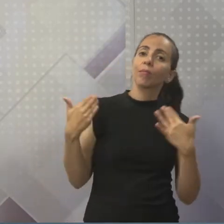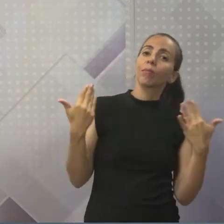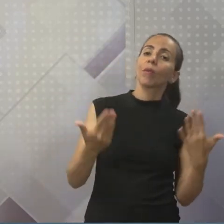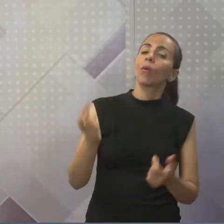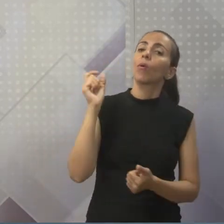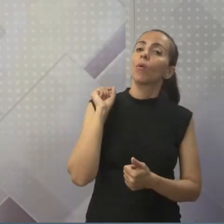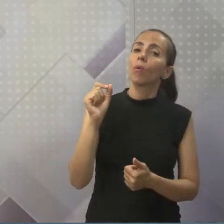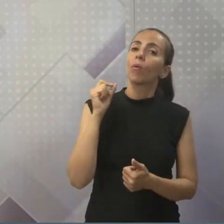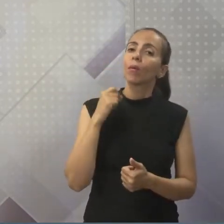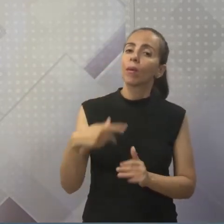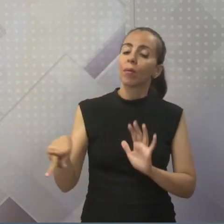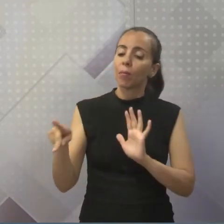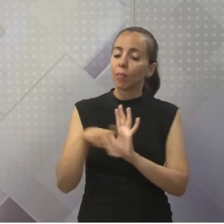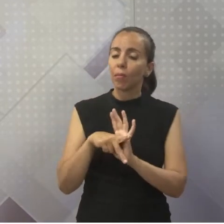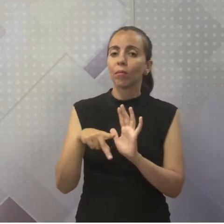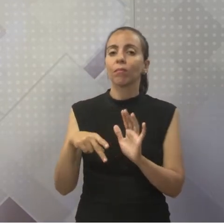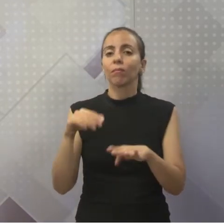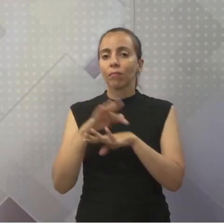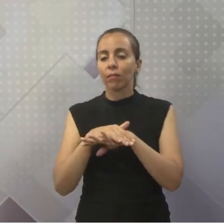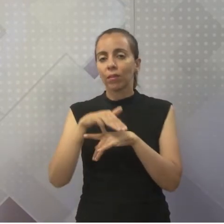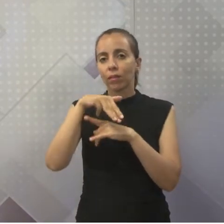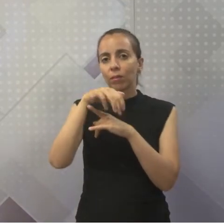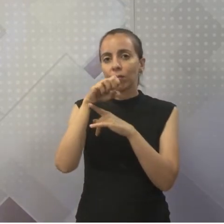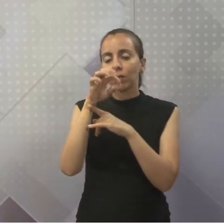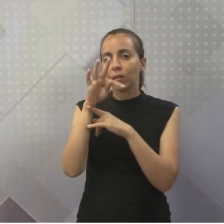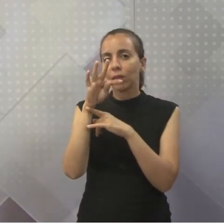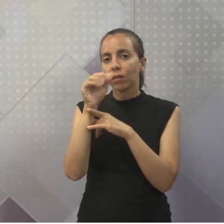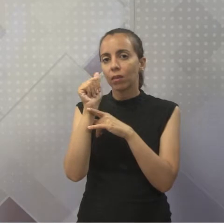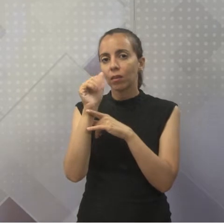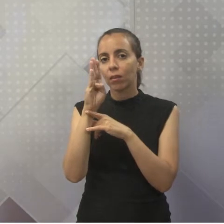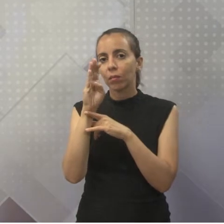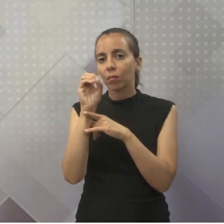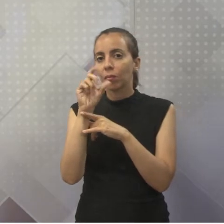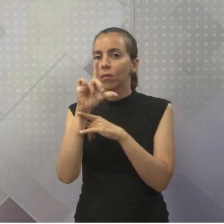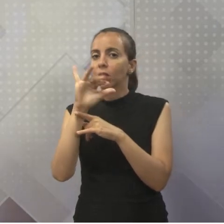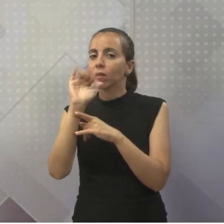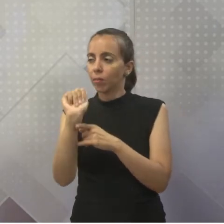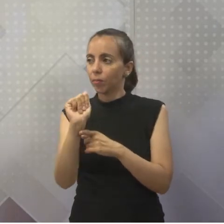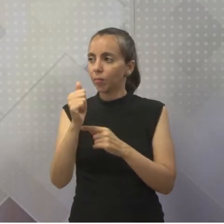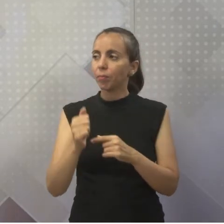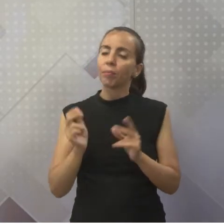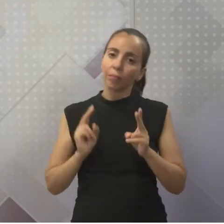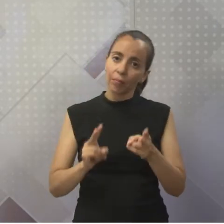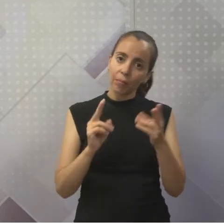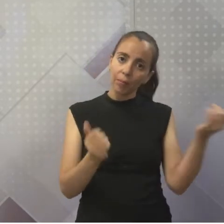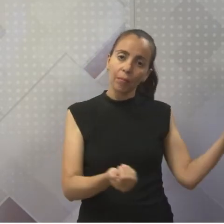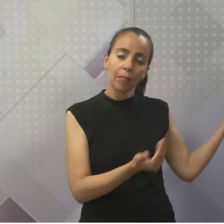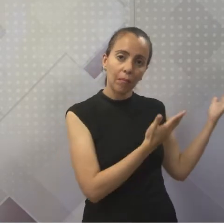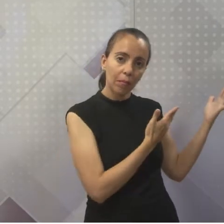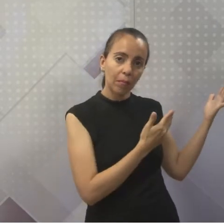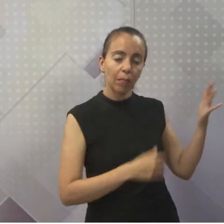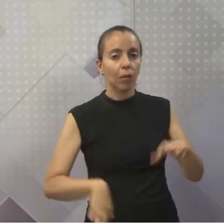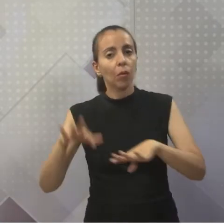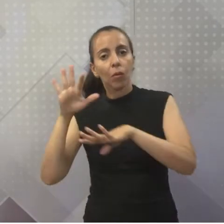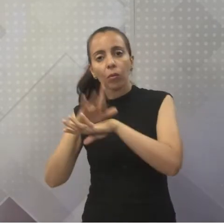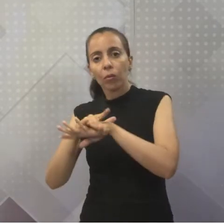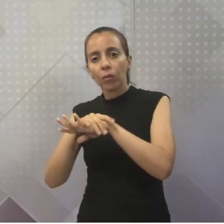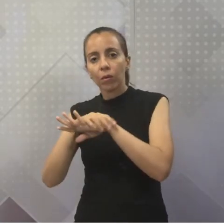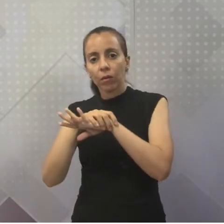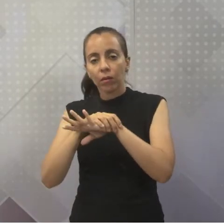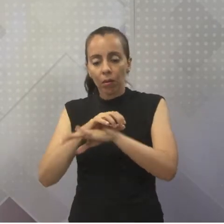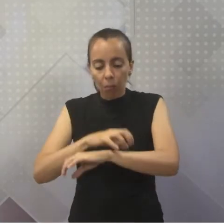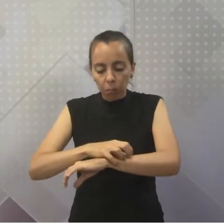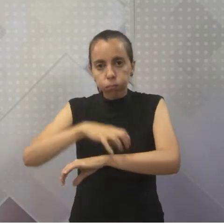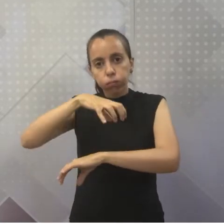uma doença metabólica. Né? Sigamos! Né? Doenças infecciosas, né? São